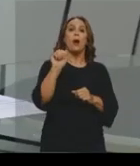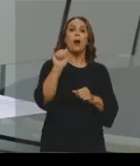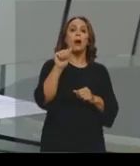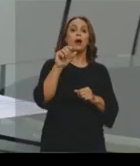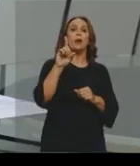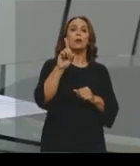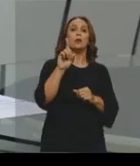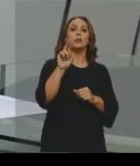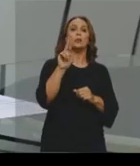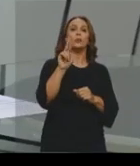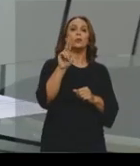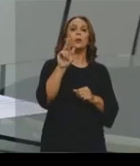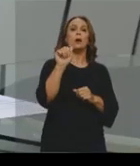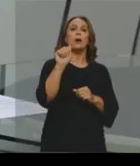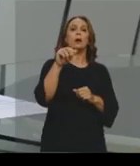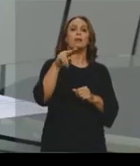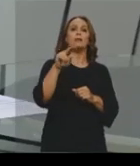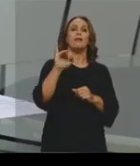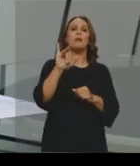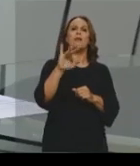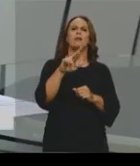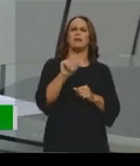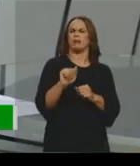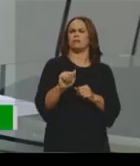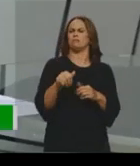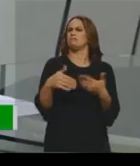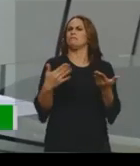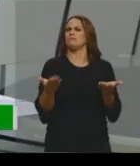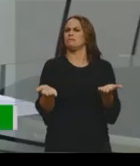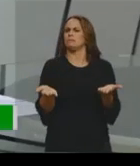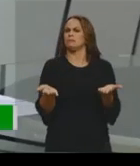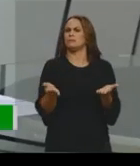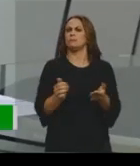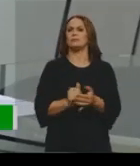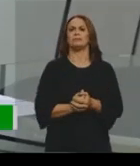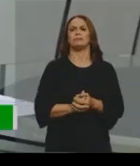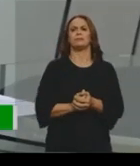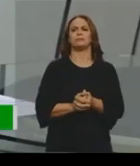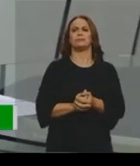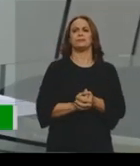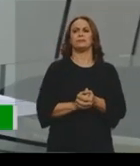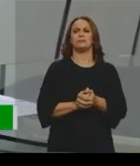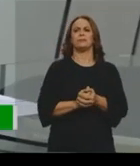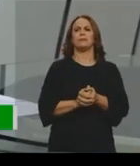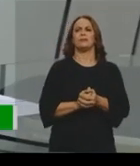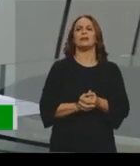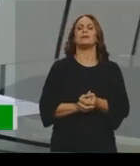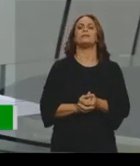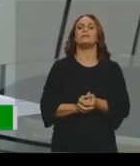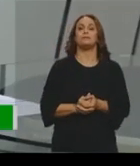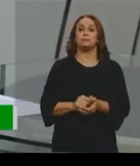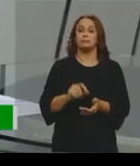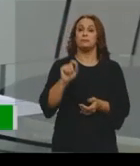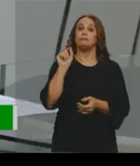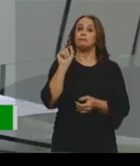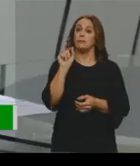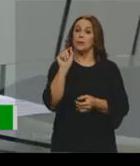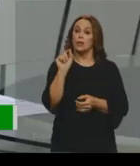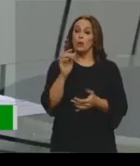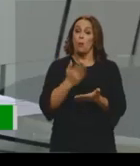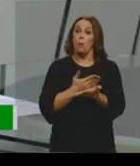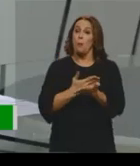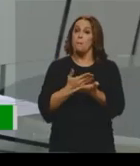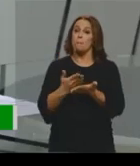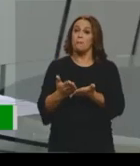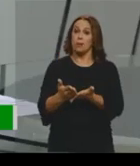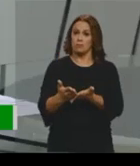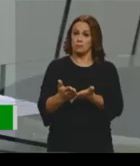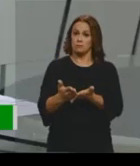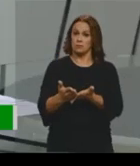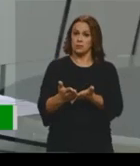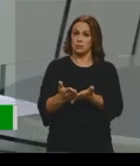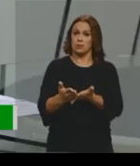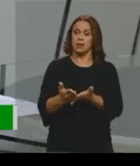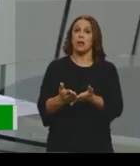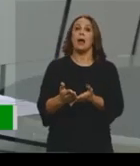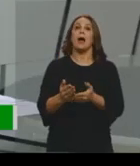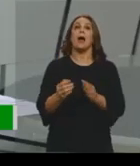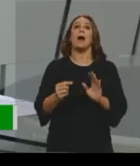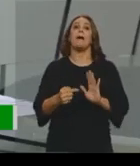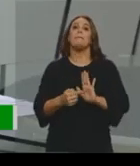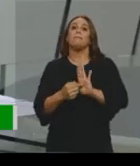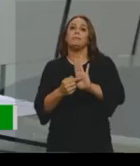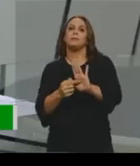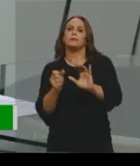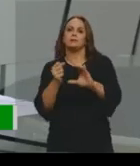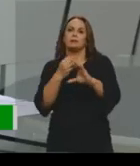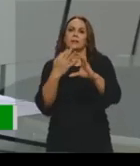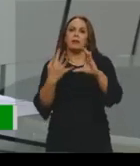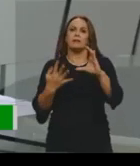tá? Ele começa a querer apresentar características do mercado comum, né,